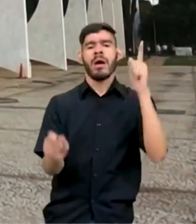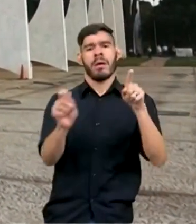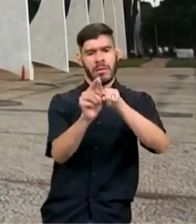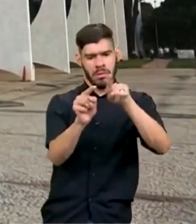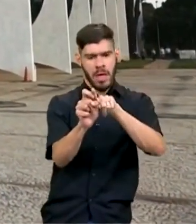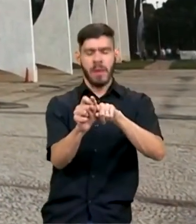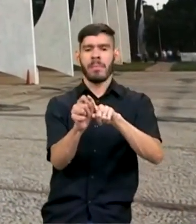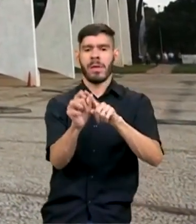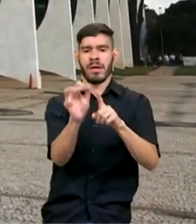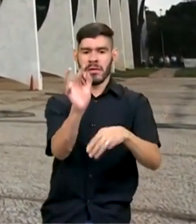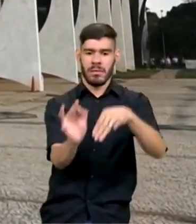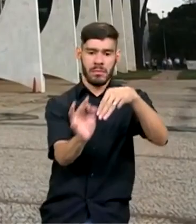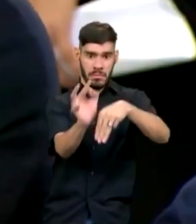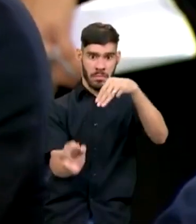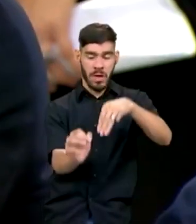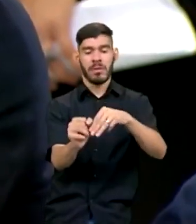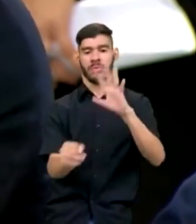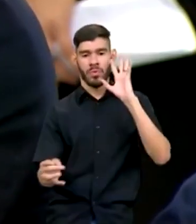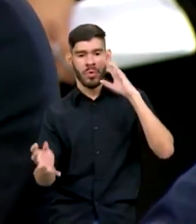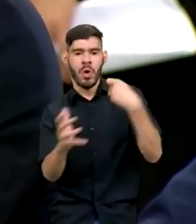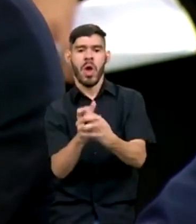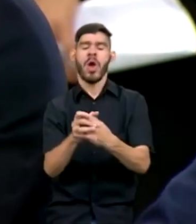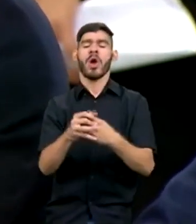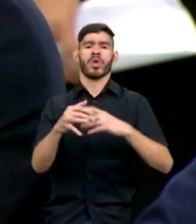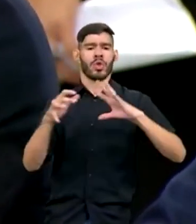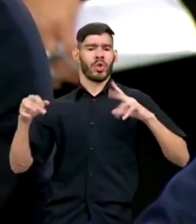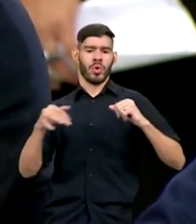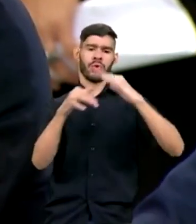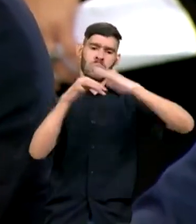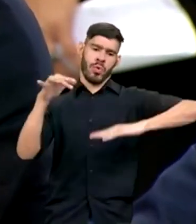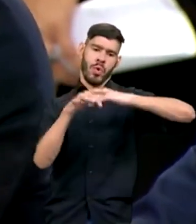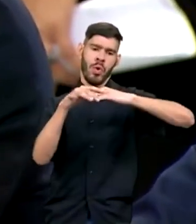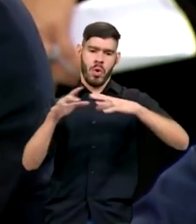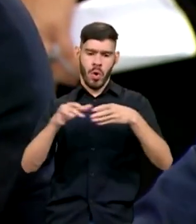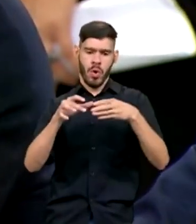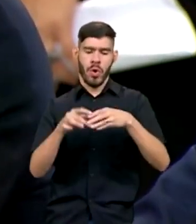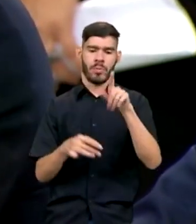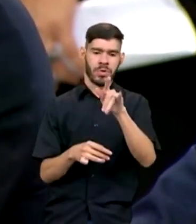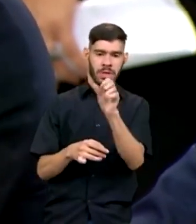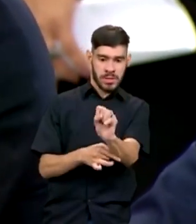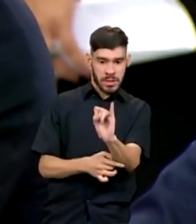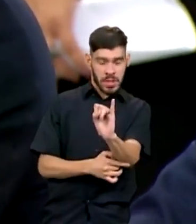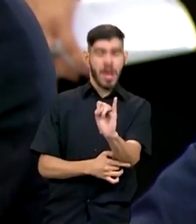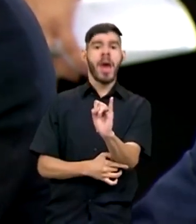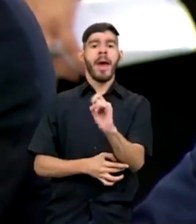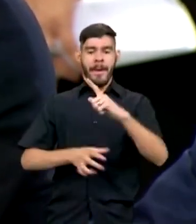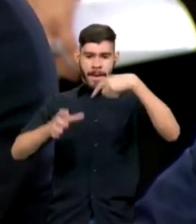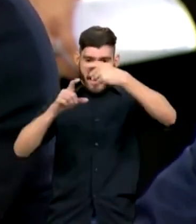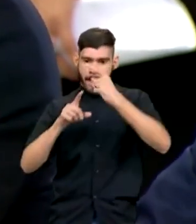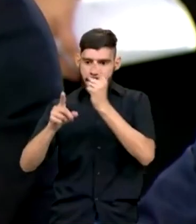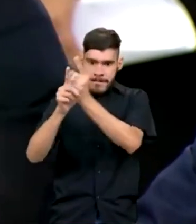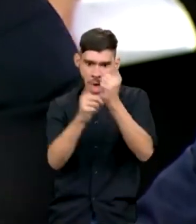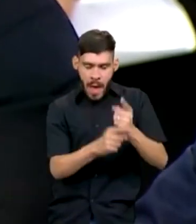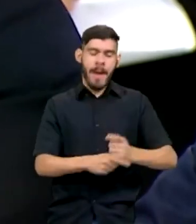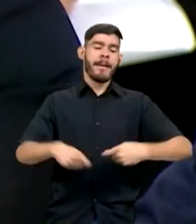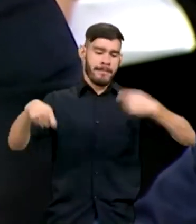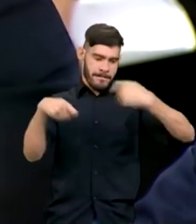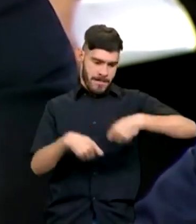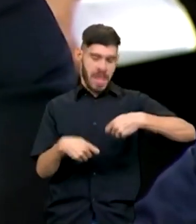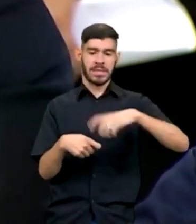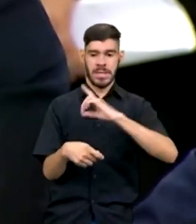também definiu que todos os funcionários do GSI que aparecem nas imagens devem ser identificados e ouvidos pela